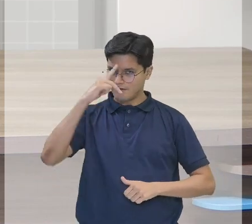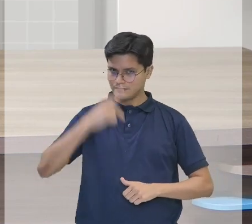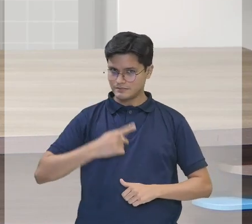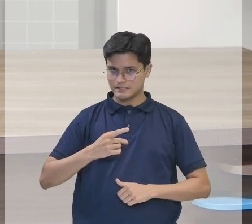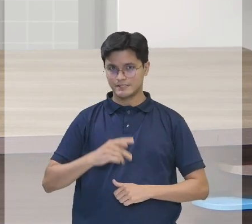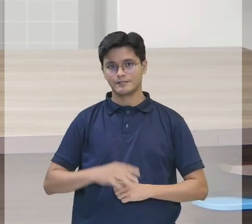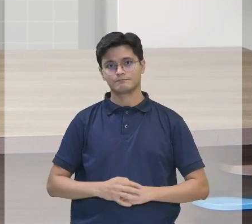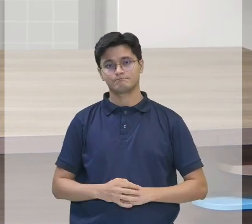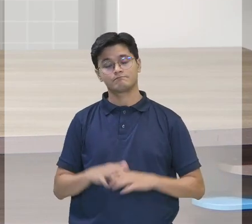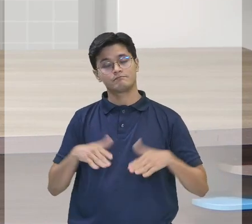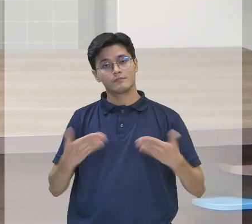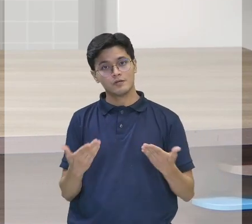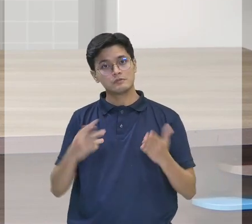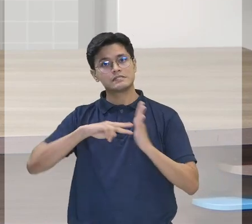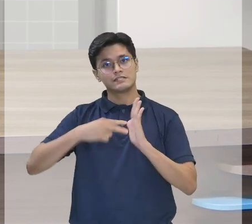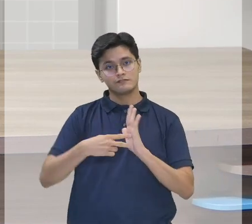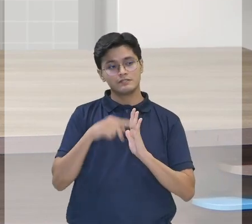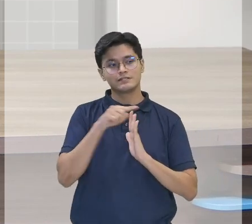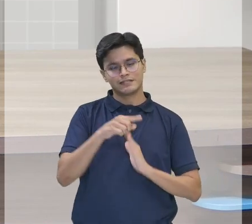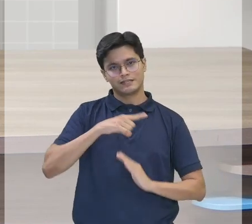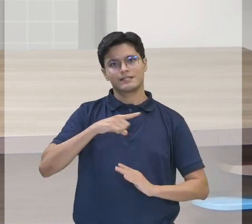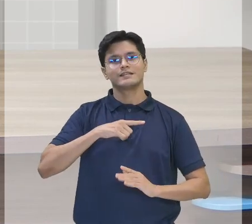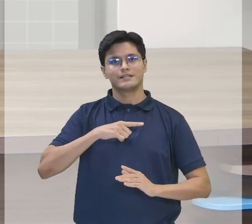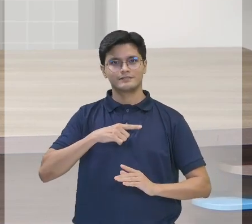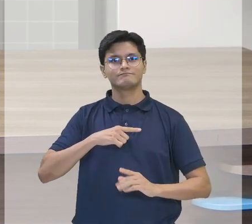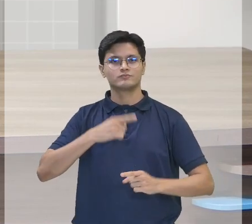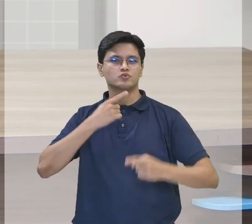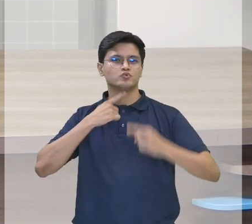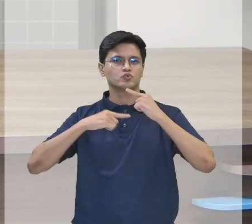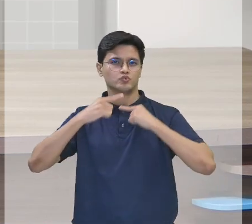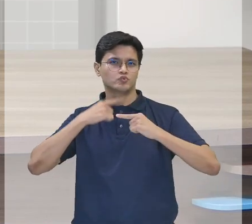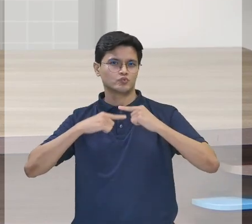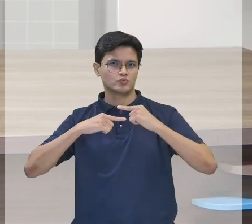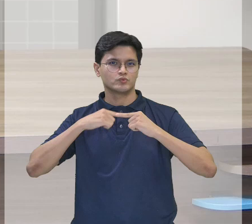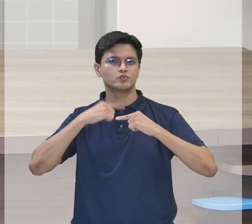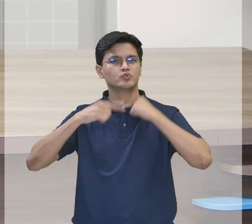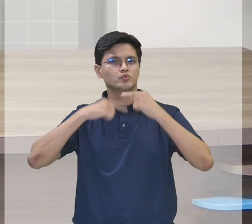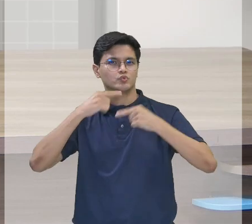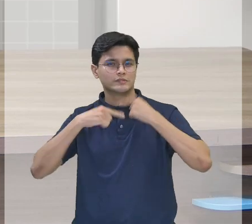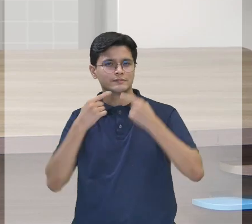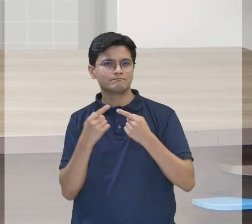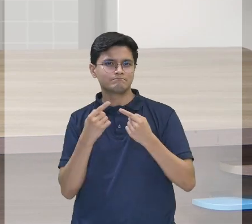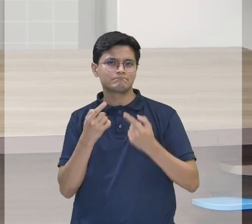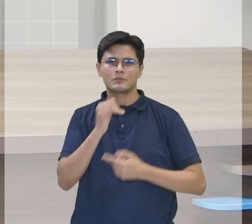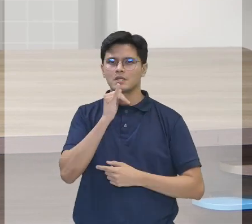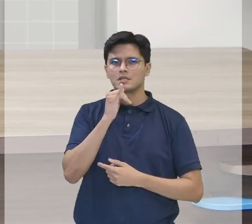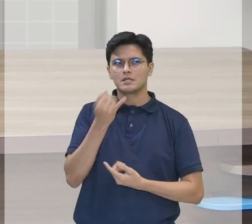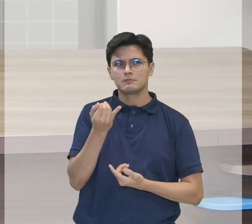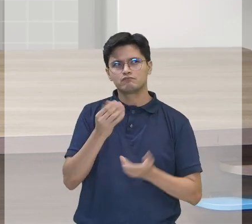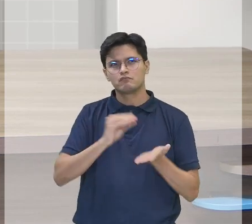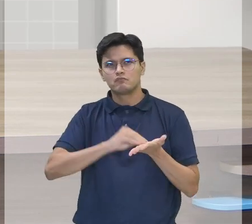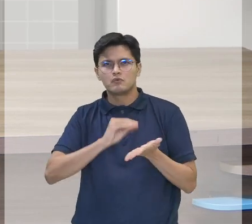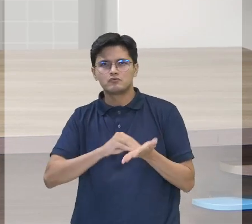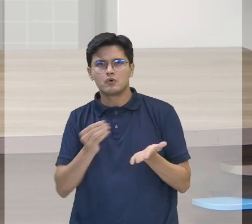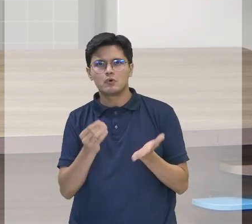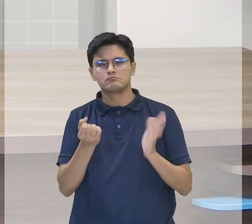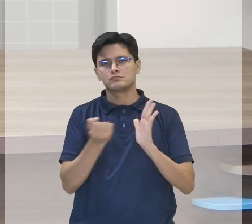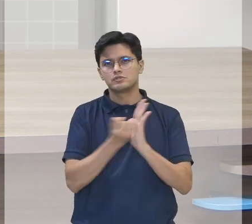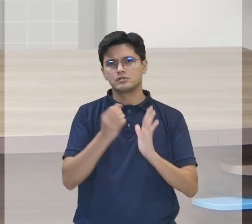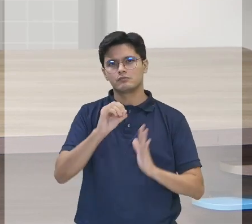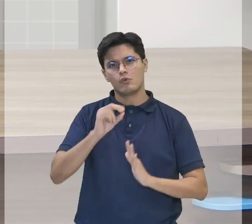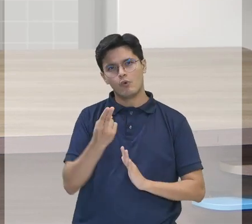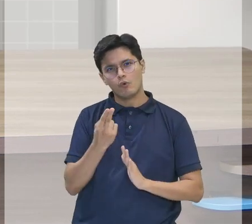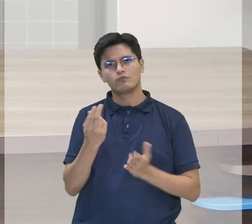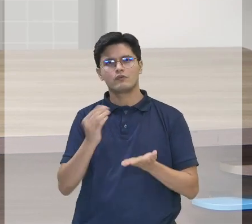com dúvida, né? Será que faltou um sinal? Será que faltou completar um pouco mais? Ou